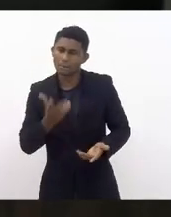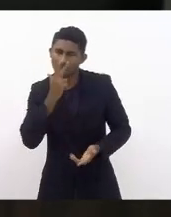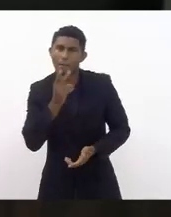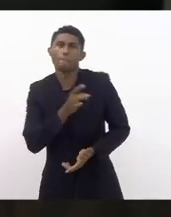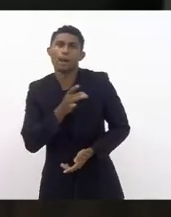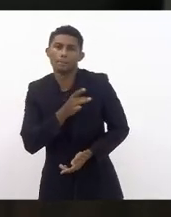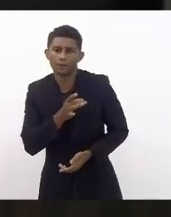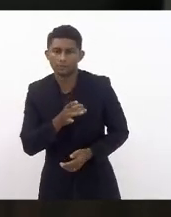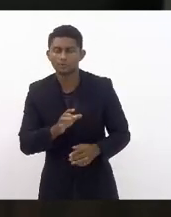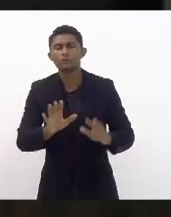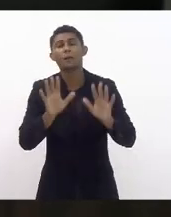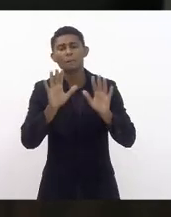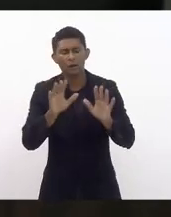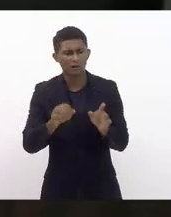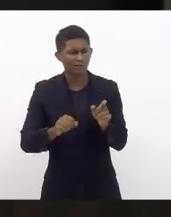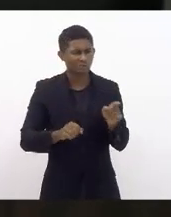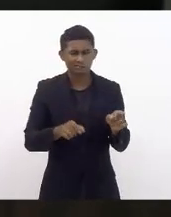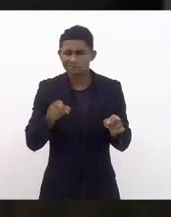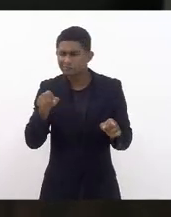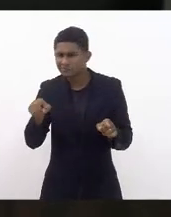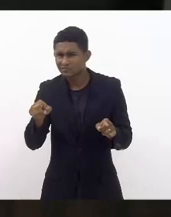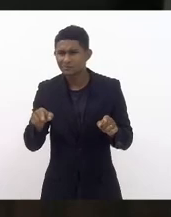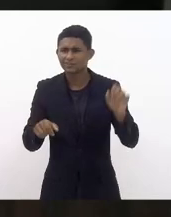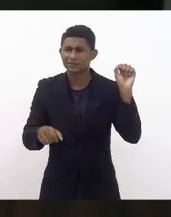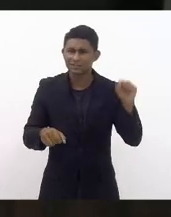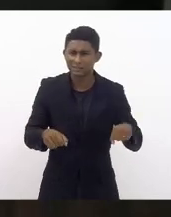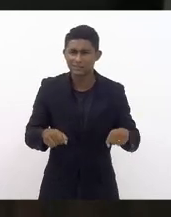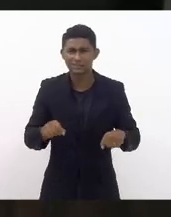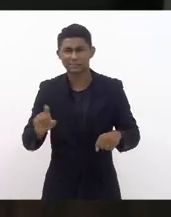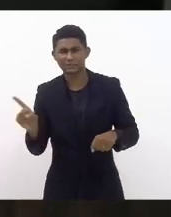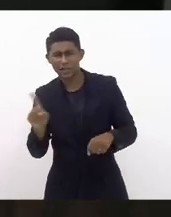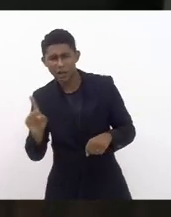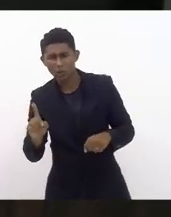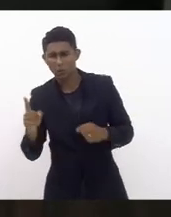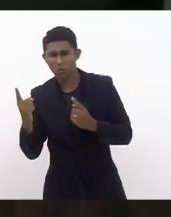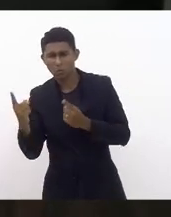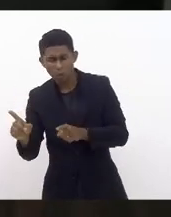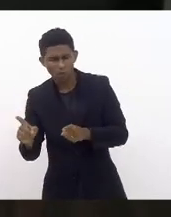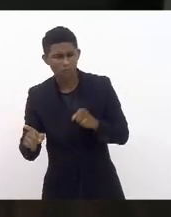razão a todos os parlamentares que votaram a favor ou contra,